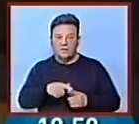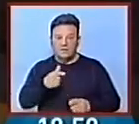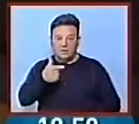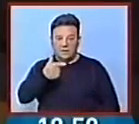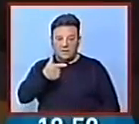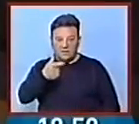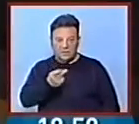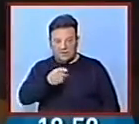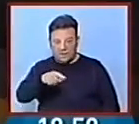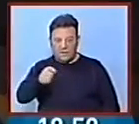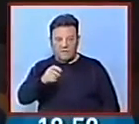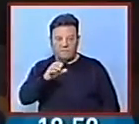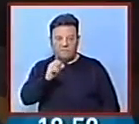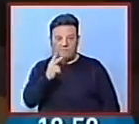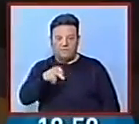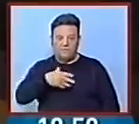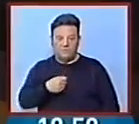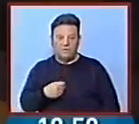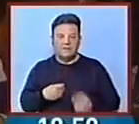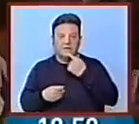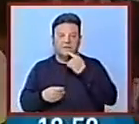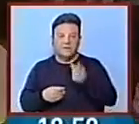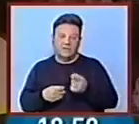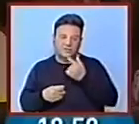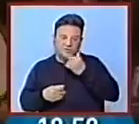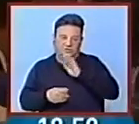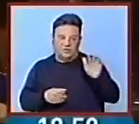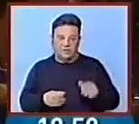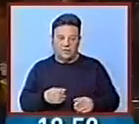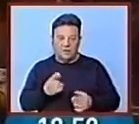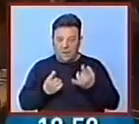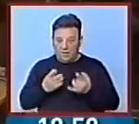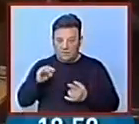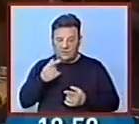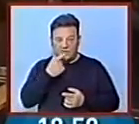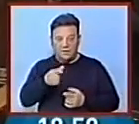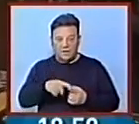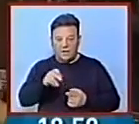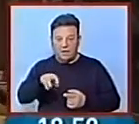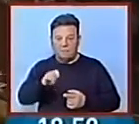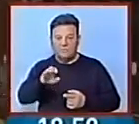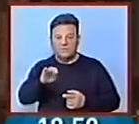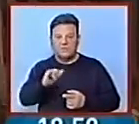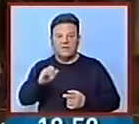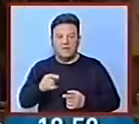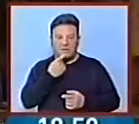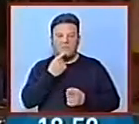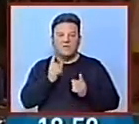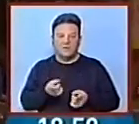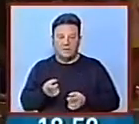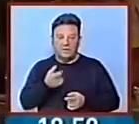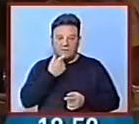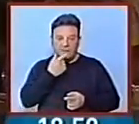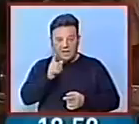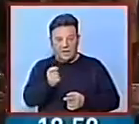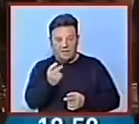fundo. E o que é que significa? Já chega. Por exemplo, há certos sítios que dizem amcea. E o que é que significa? Dizem a